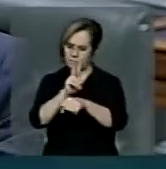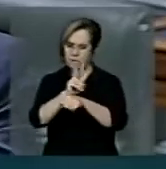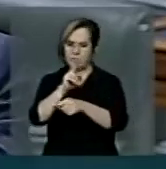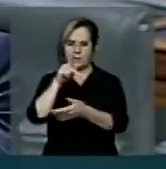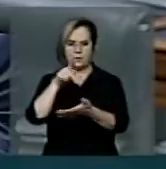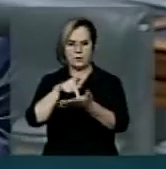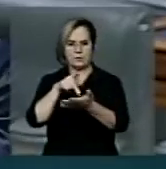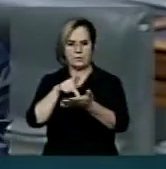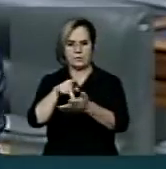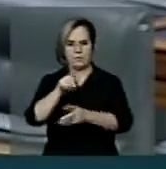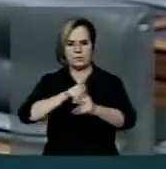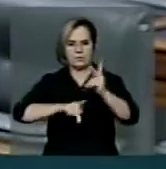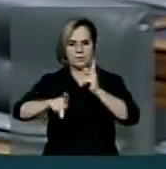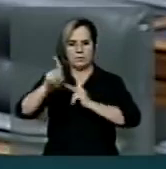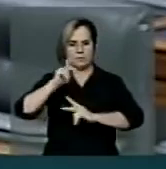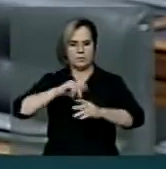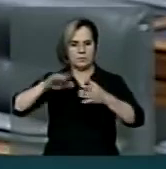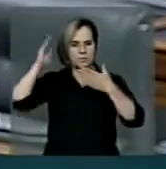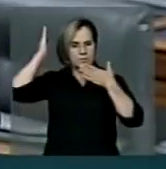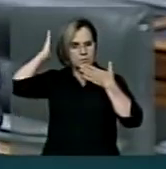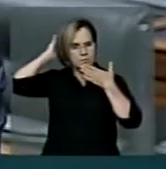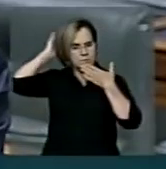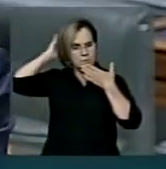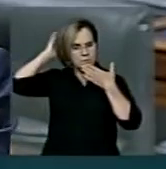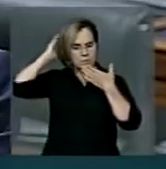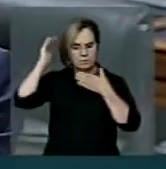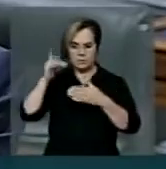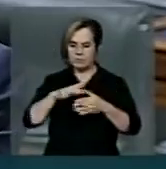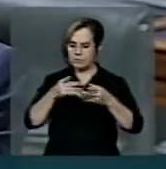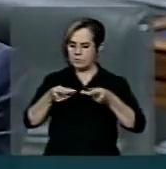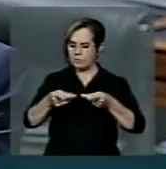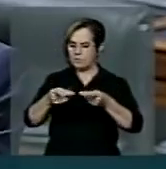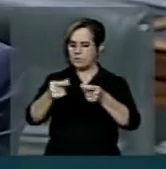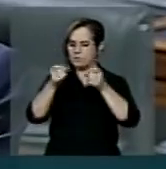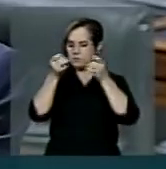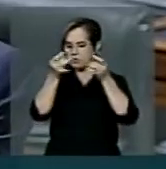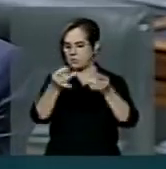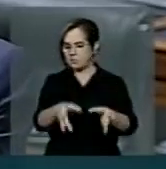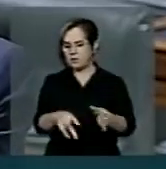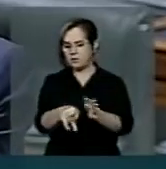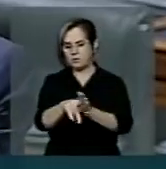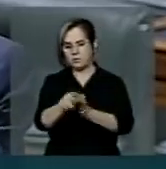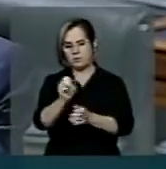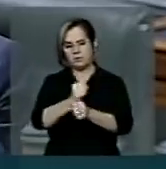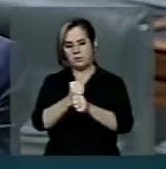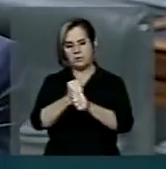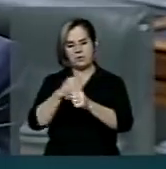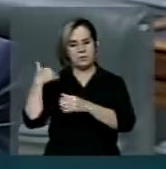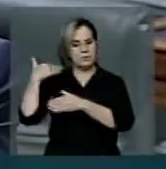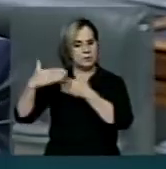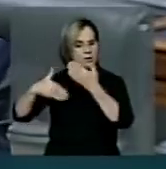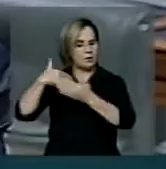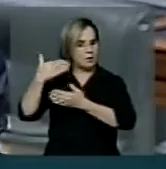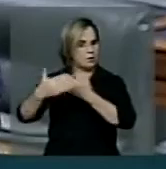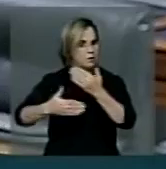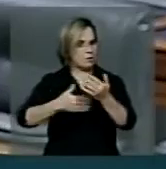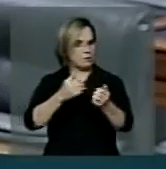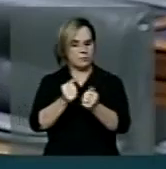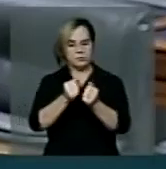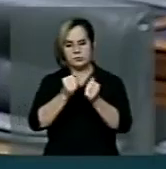dos indígenas, povo indígena abandonado ao longo do tempo por governos e governos e